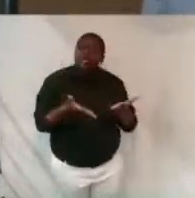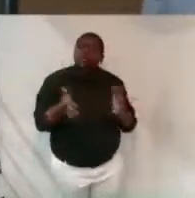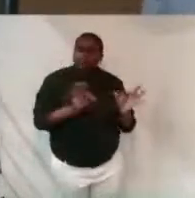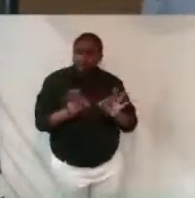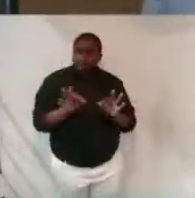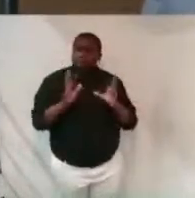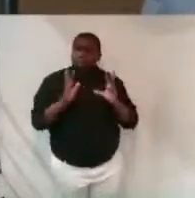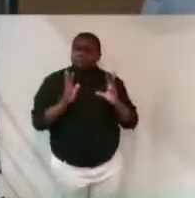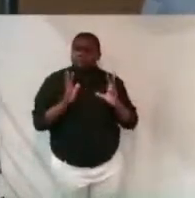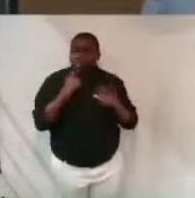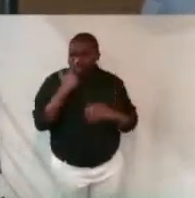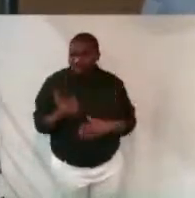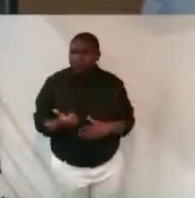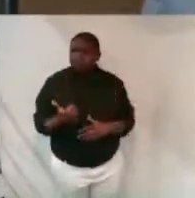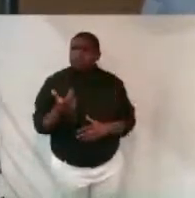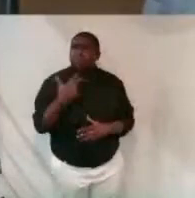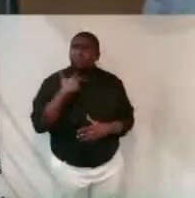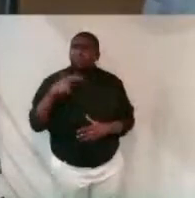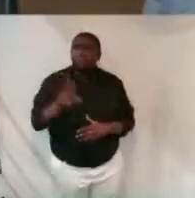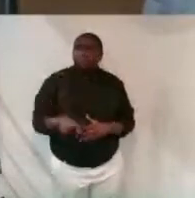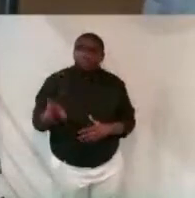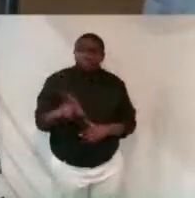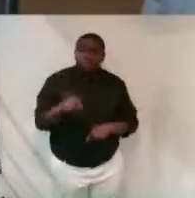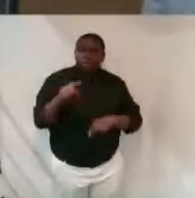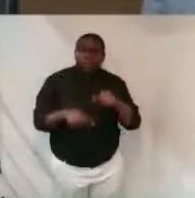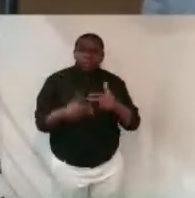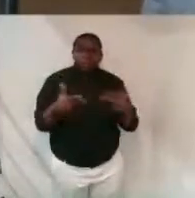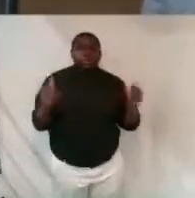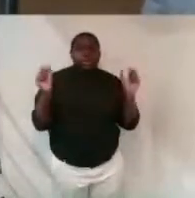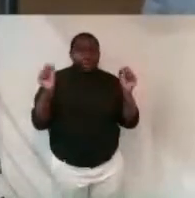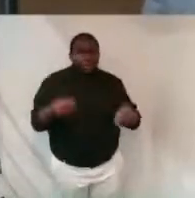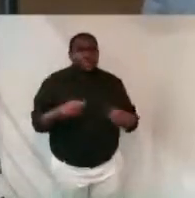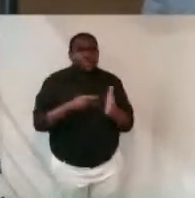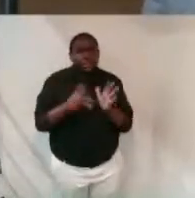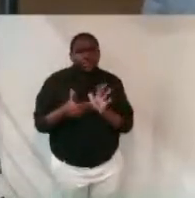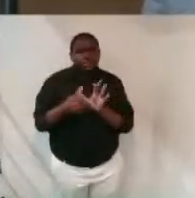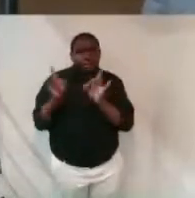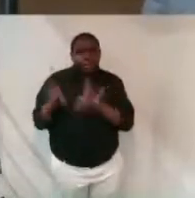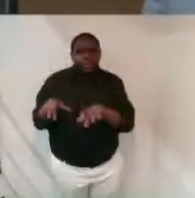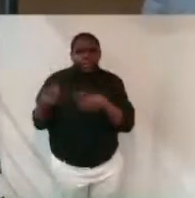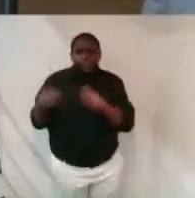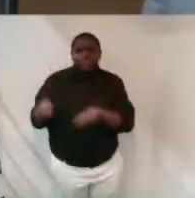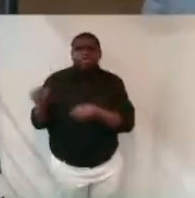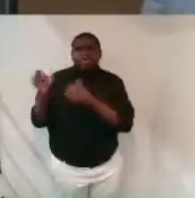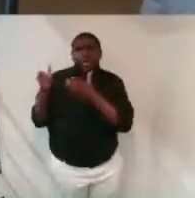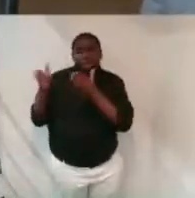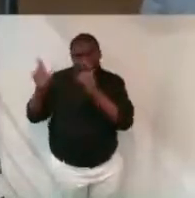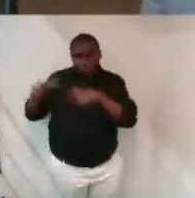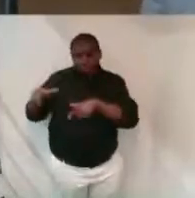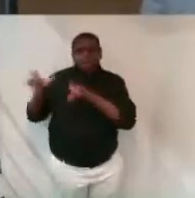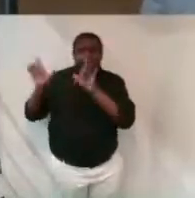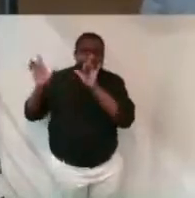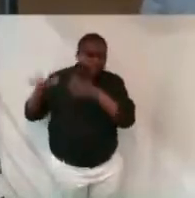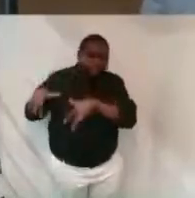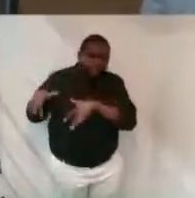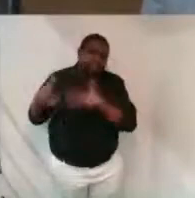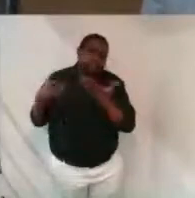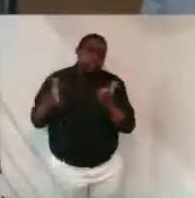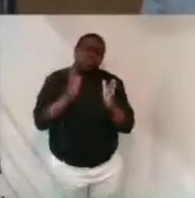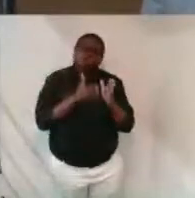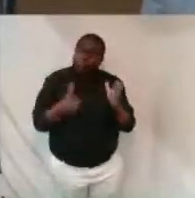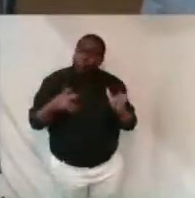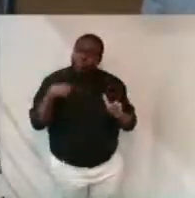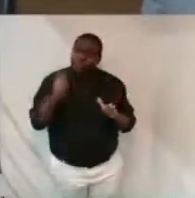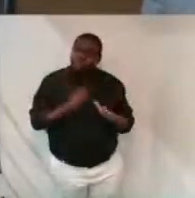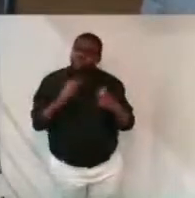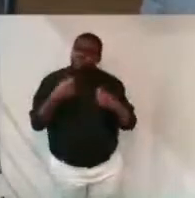não puder ser utilizado para gerar nenhum desses produtos, sim, é considerado rejeito e tem que ir para o aterro. Então, assim, esse processo a gente precisa ainda